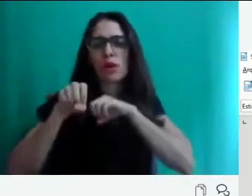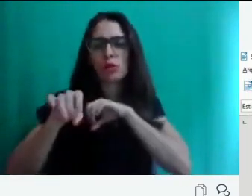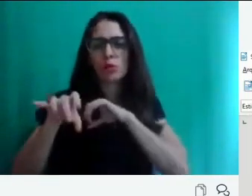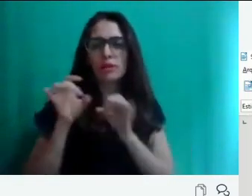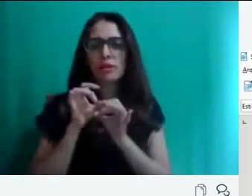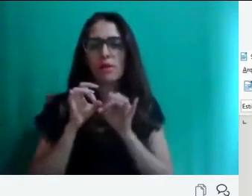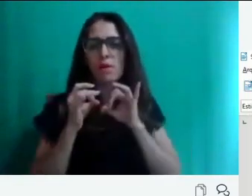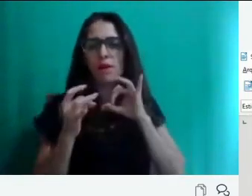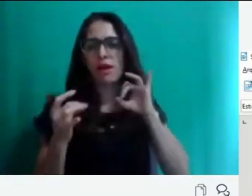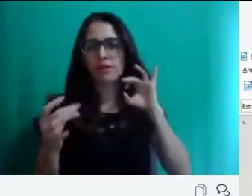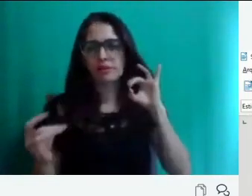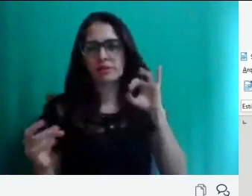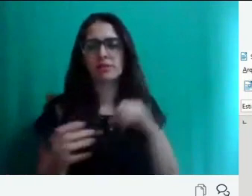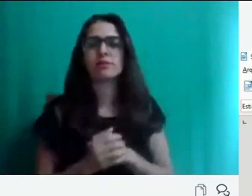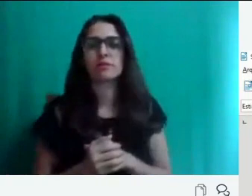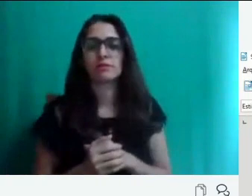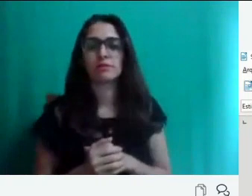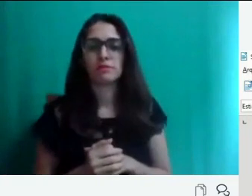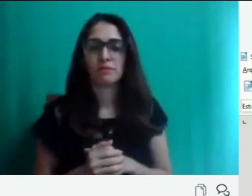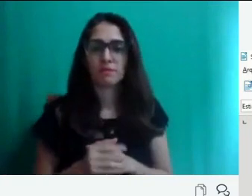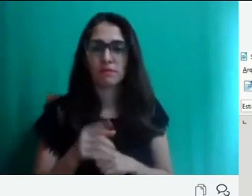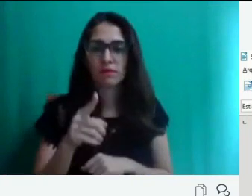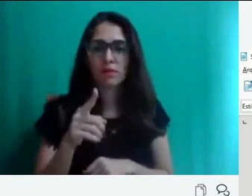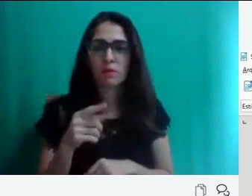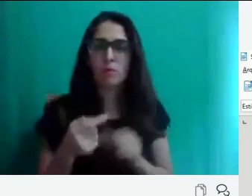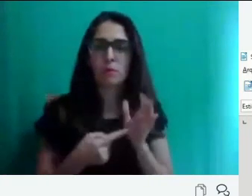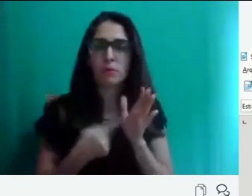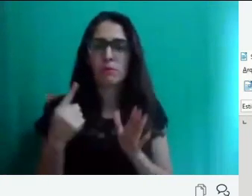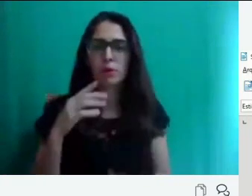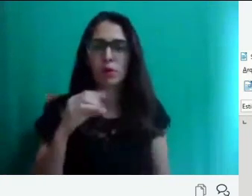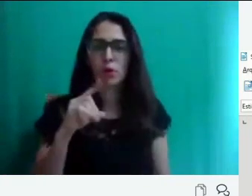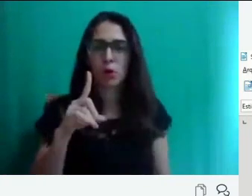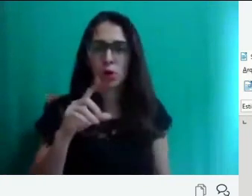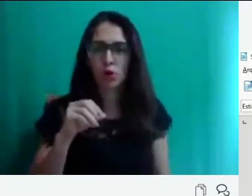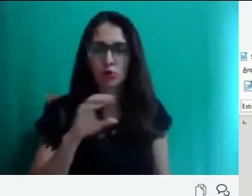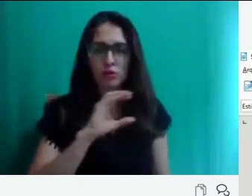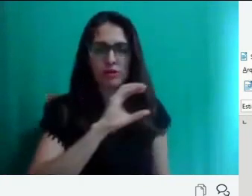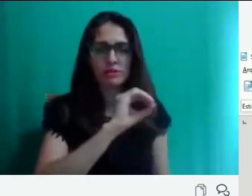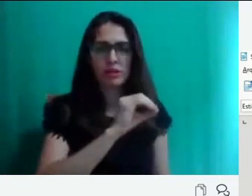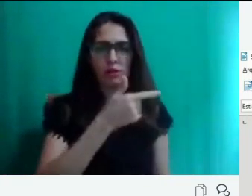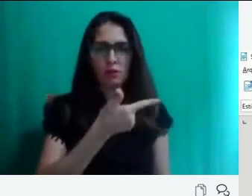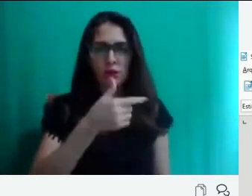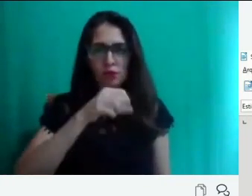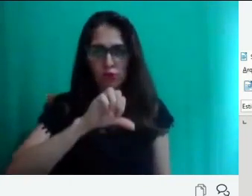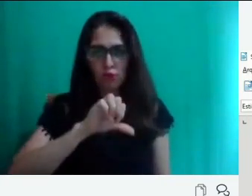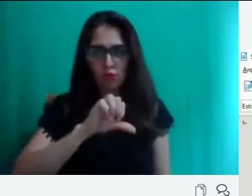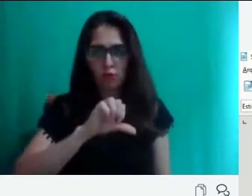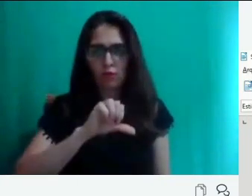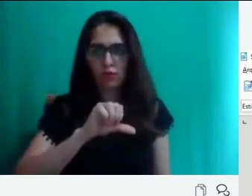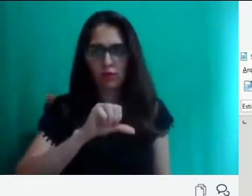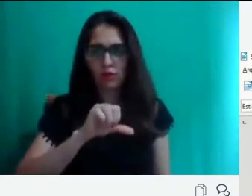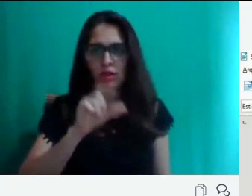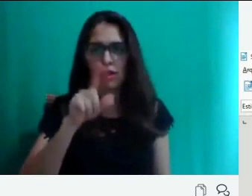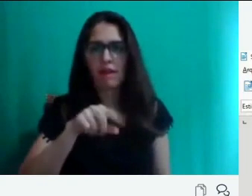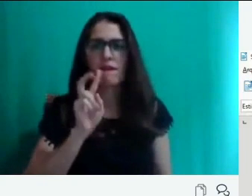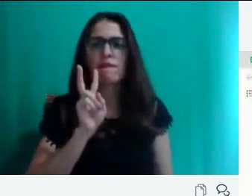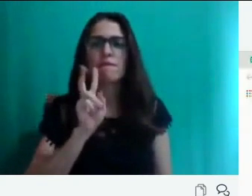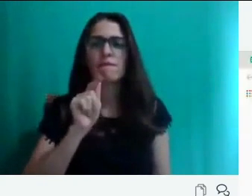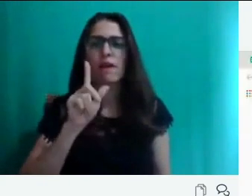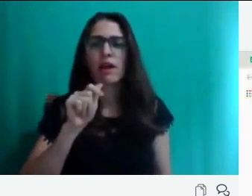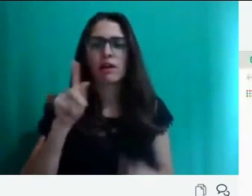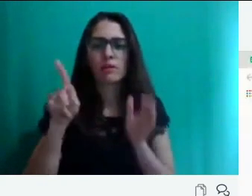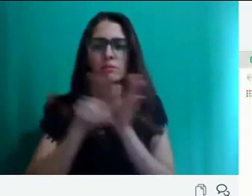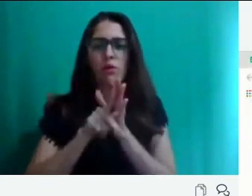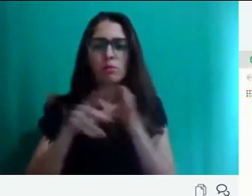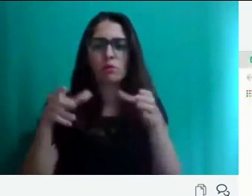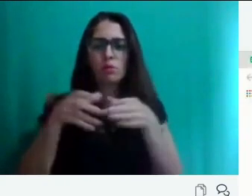distância. O primeiro código a ser sorteado é o código 029, vagas destinadas ao público